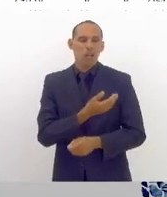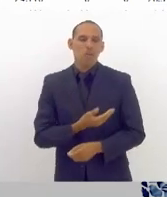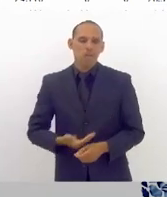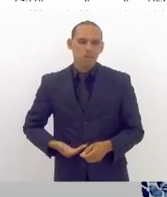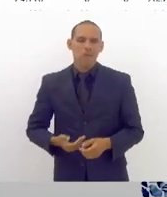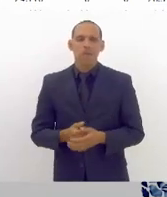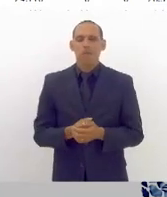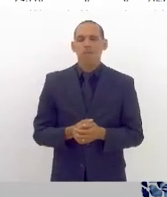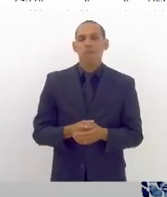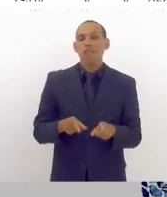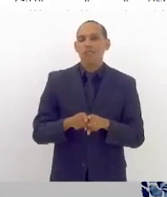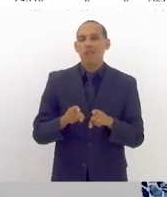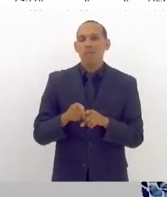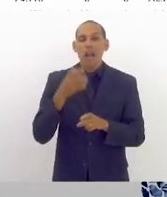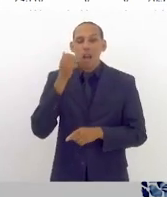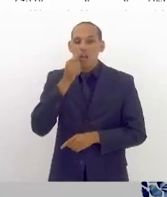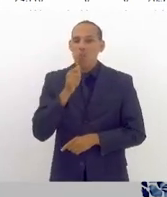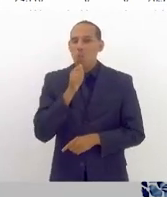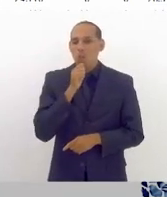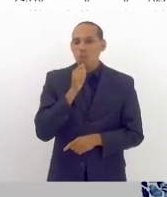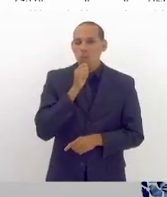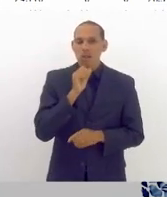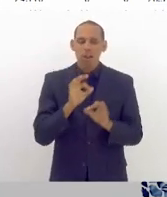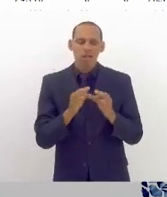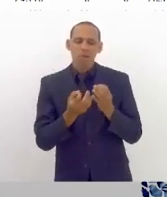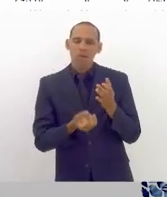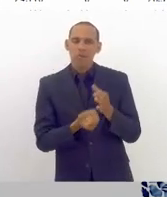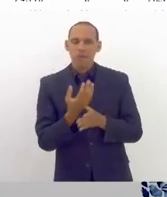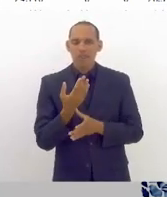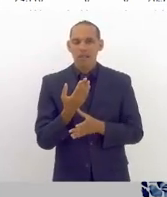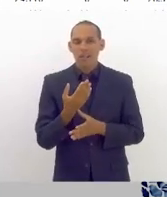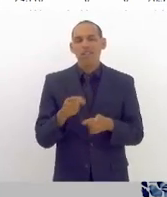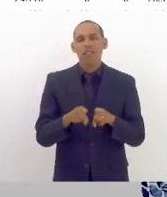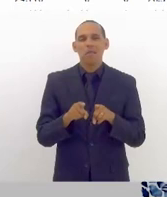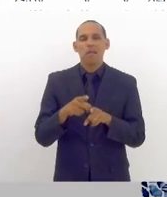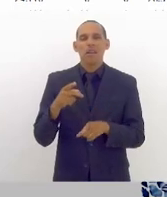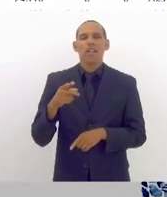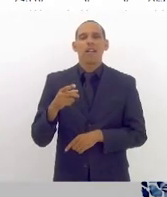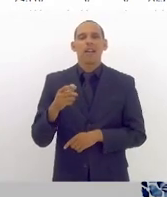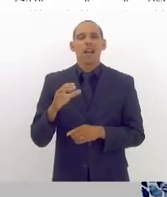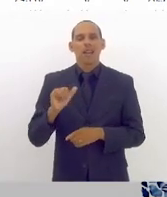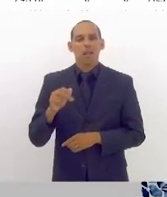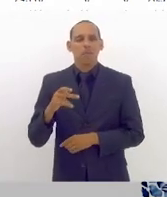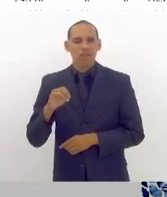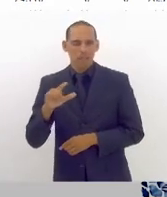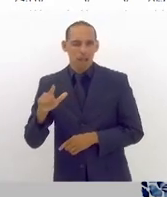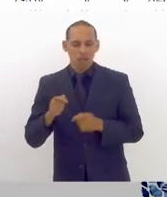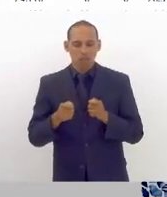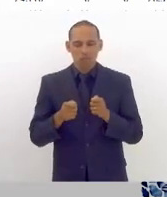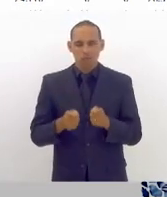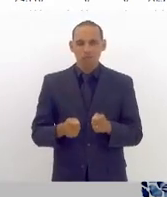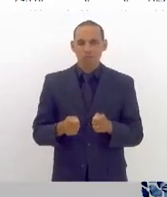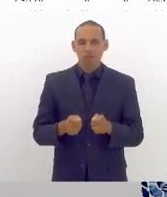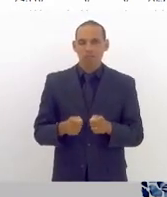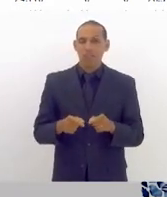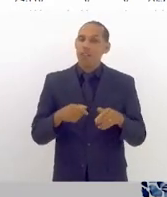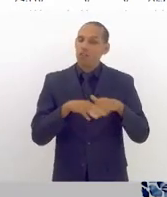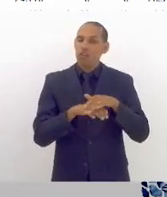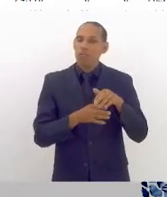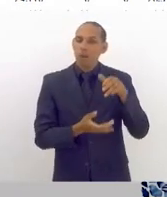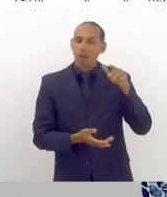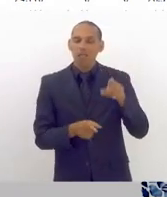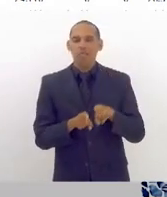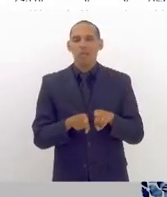as famílias consumo das famílias formação bruta de Capital fixa e variação de estoques né que são os dois componentes da forma do investimento